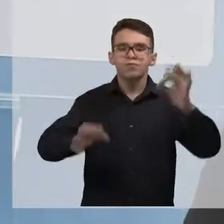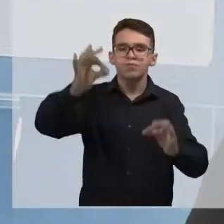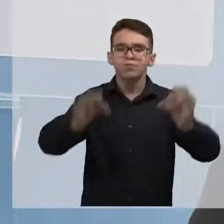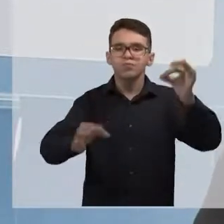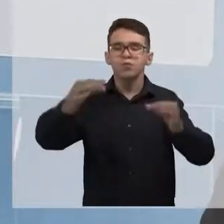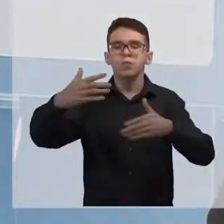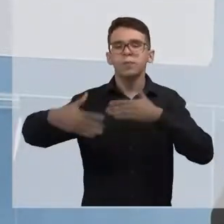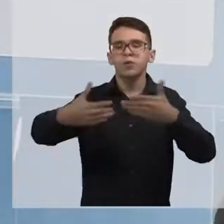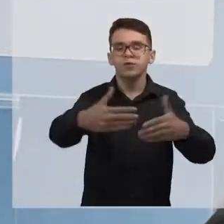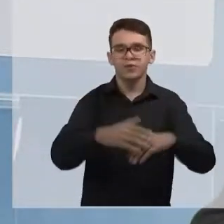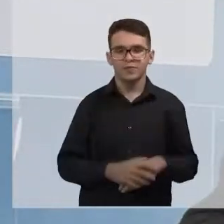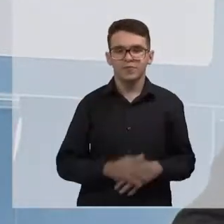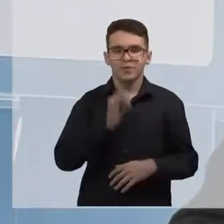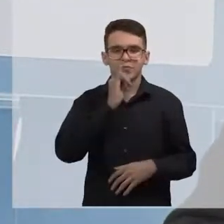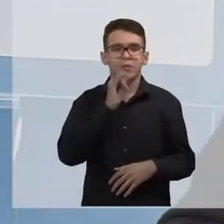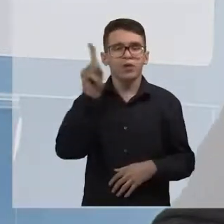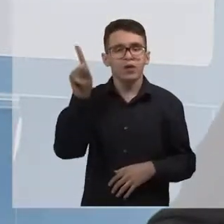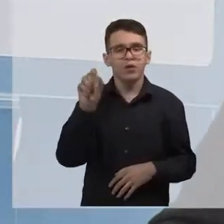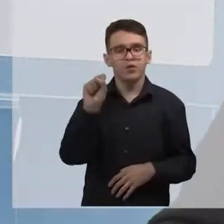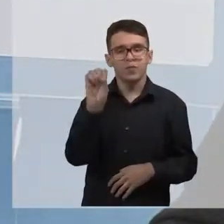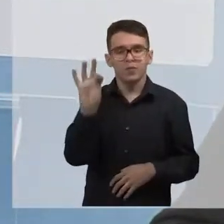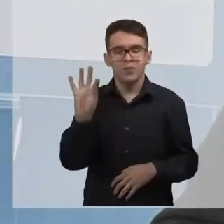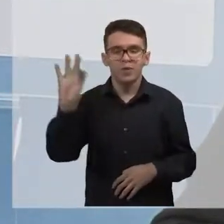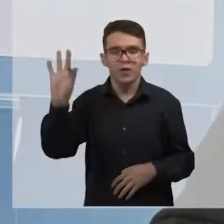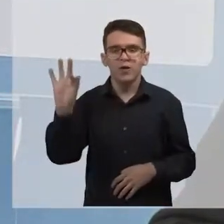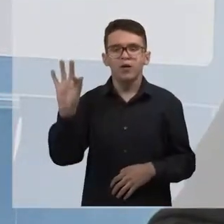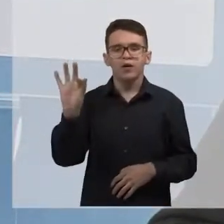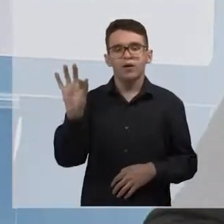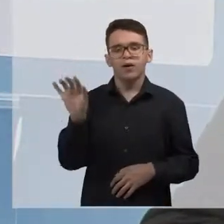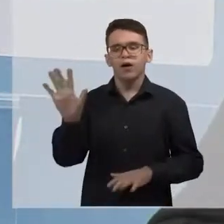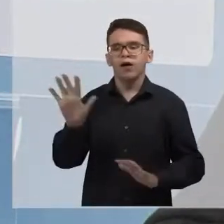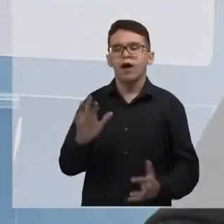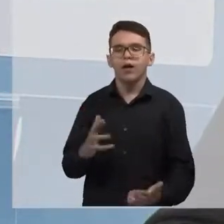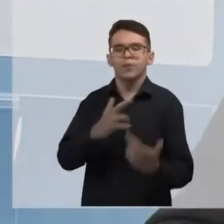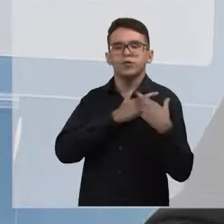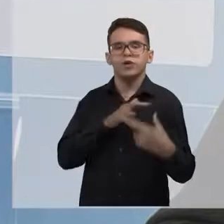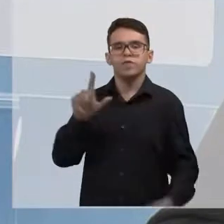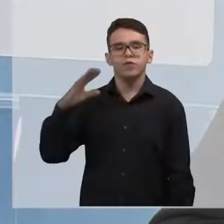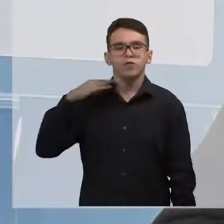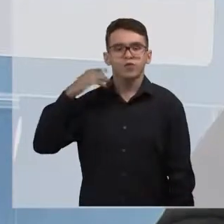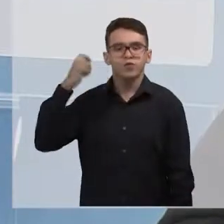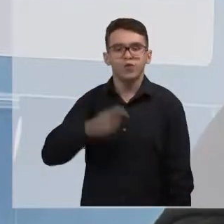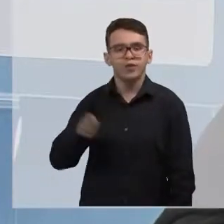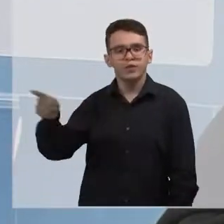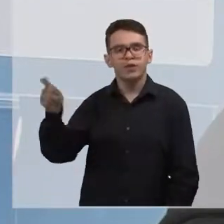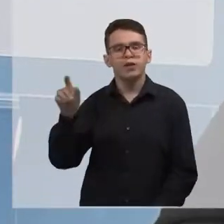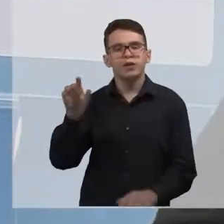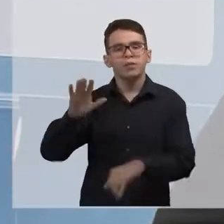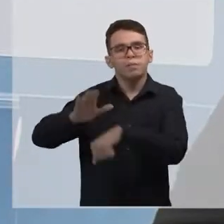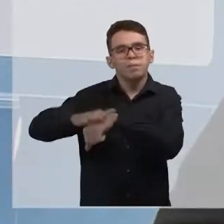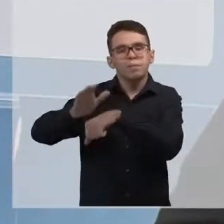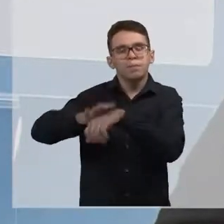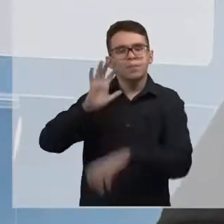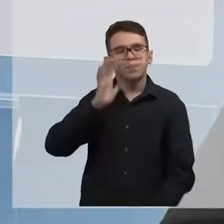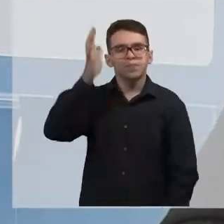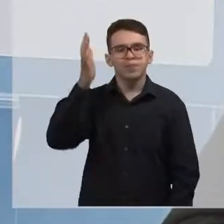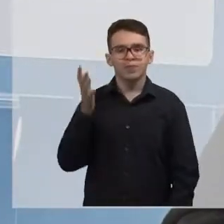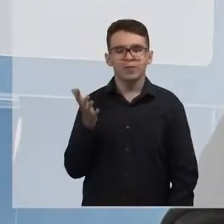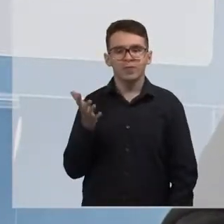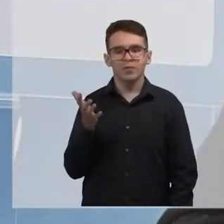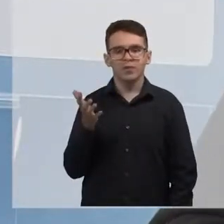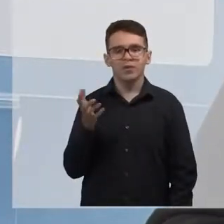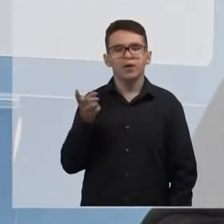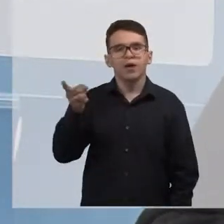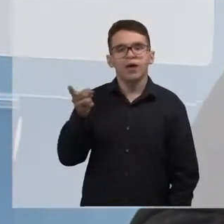processo chega no Supremo, vai para onde diz assim, não, foi sorteio, aí caiu na mão do